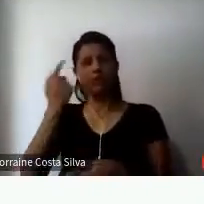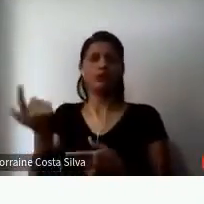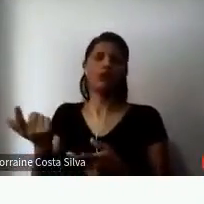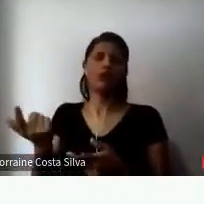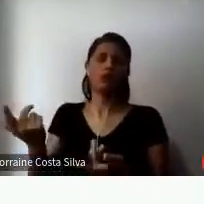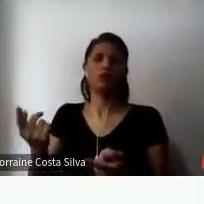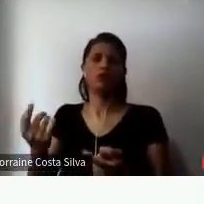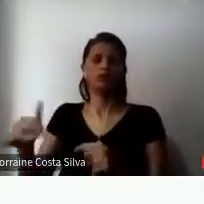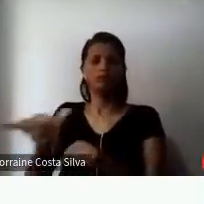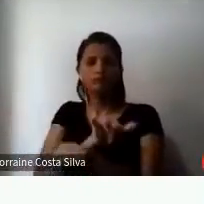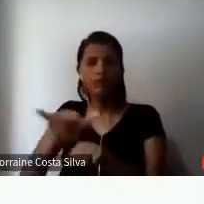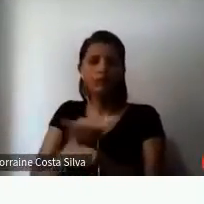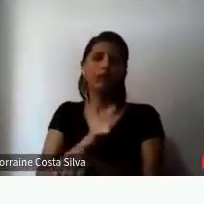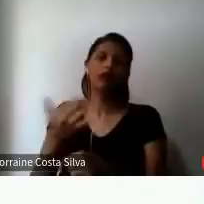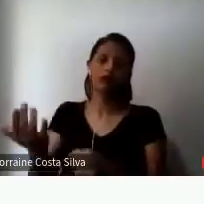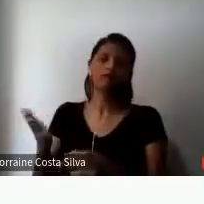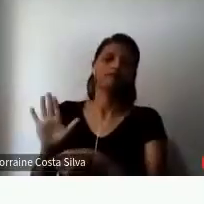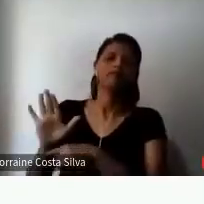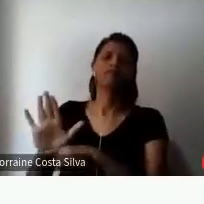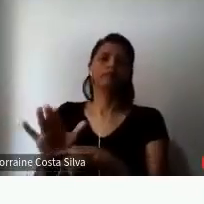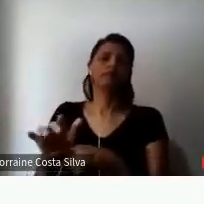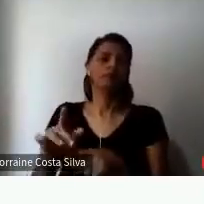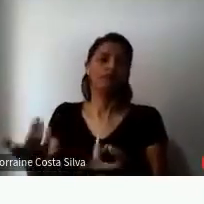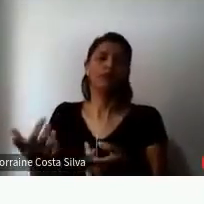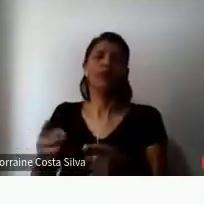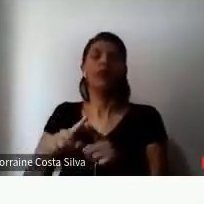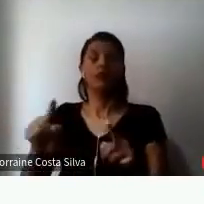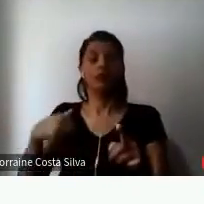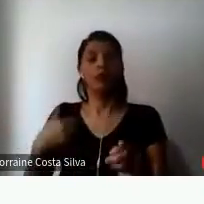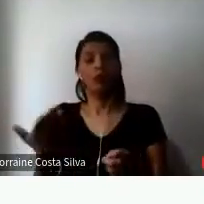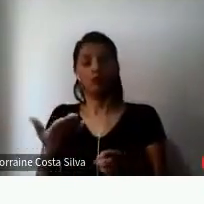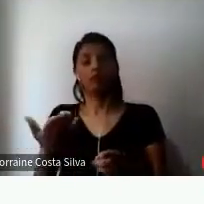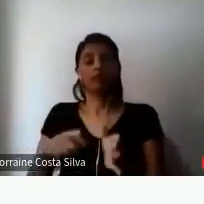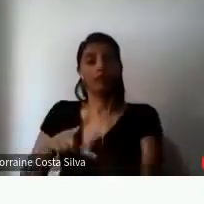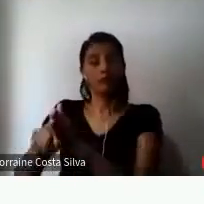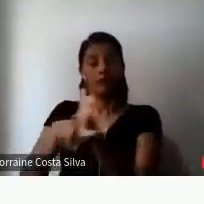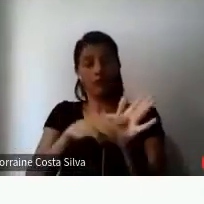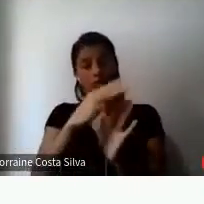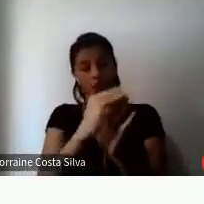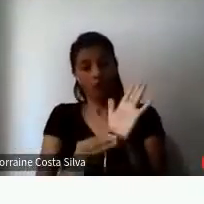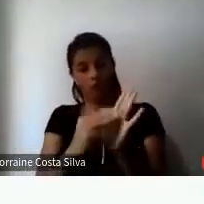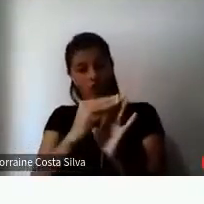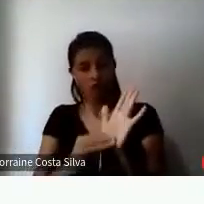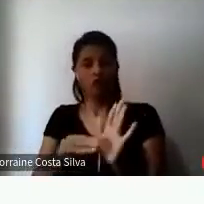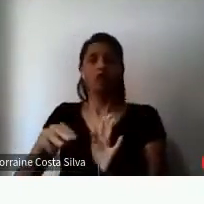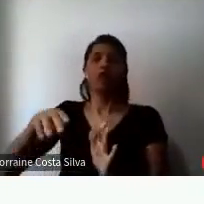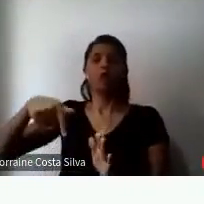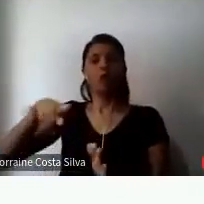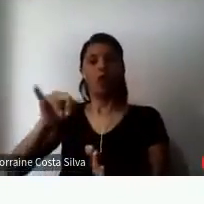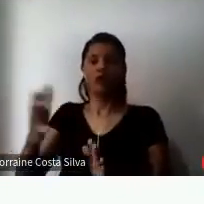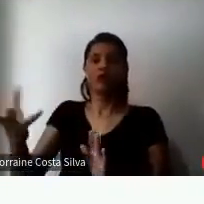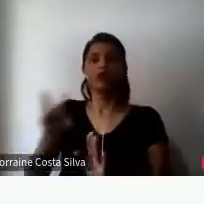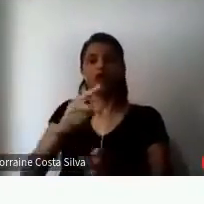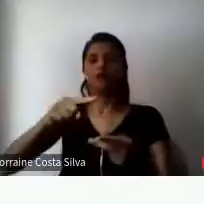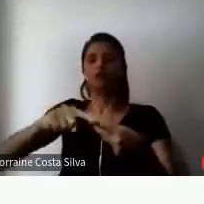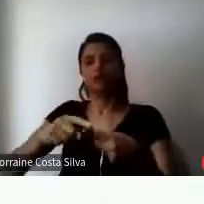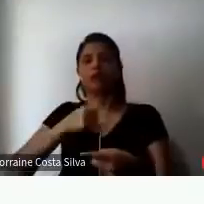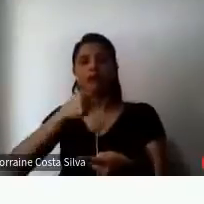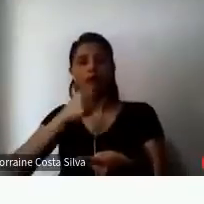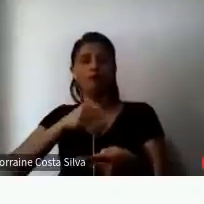momento, mas enfim. Trata-se de uma metodologia quali quantitativa, com questionário e entrevista